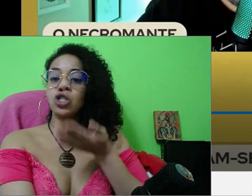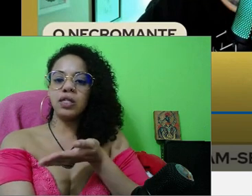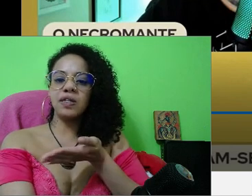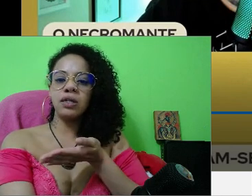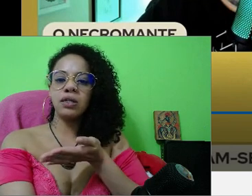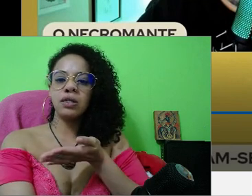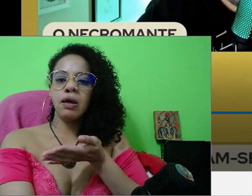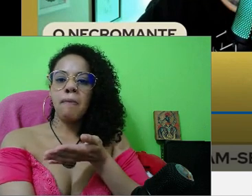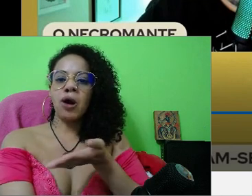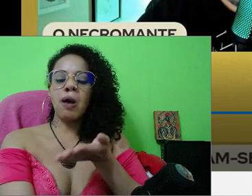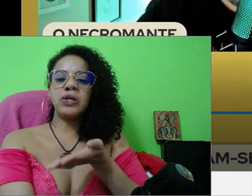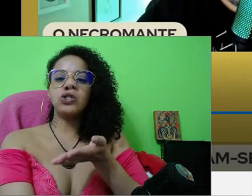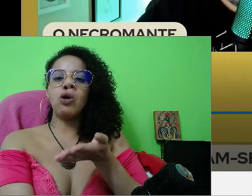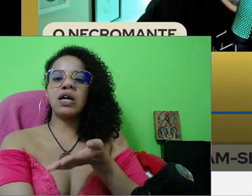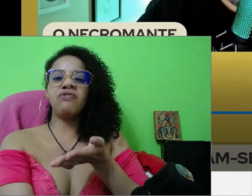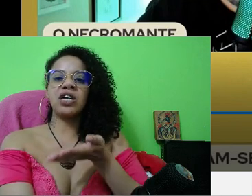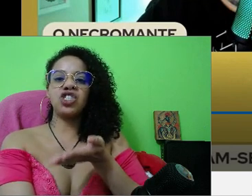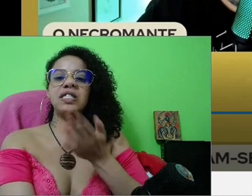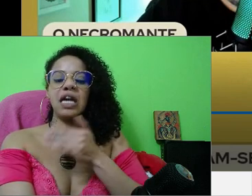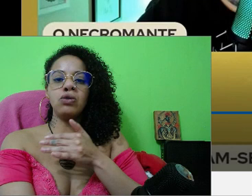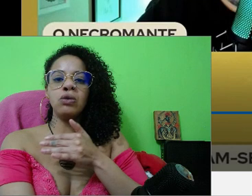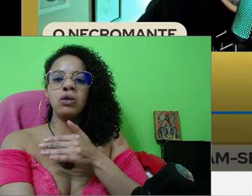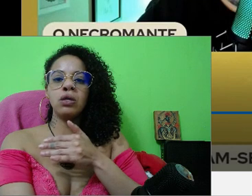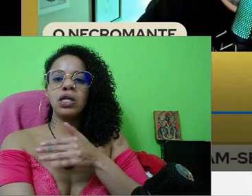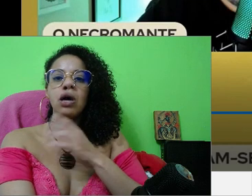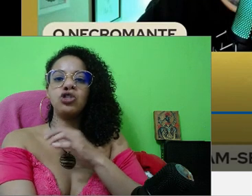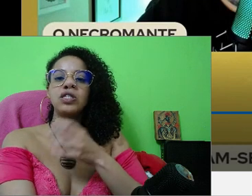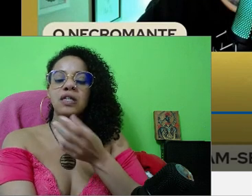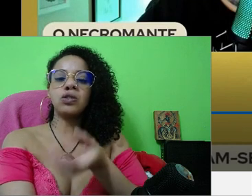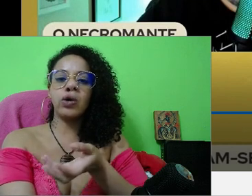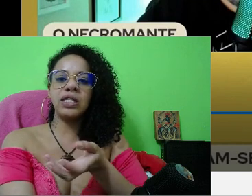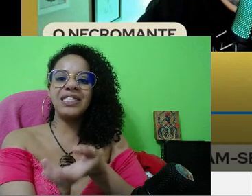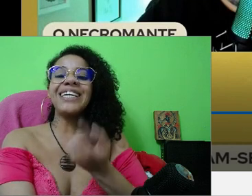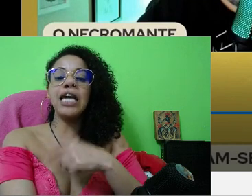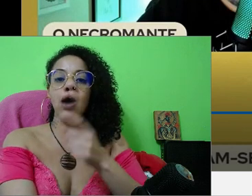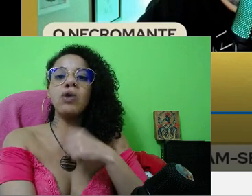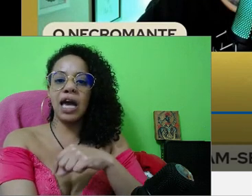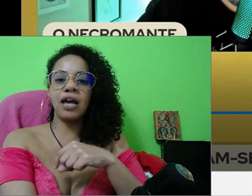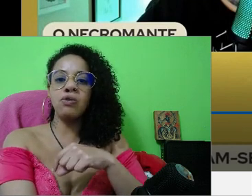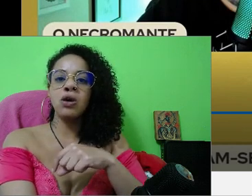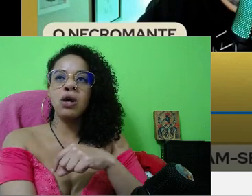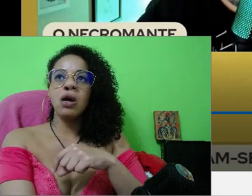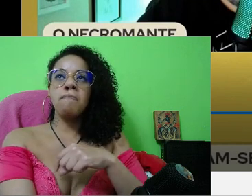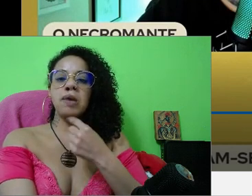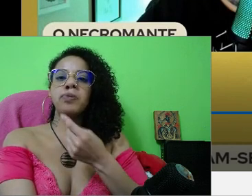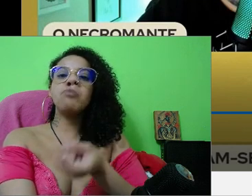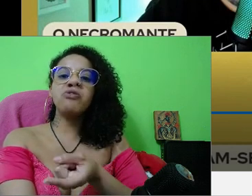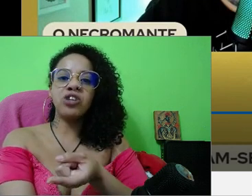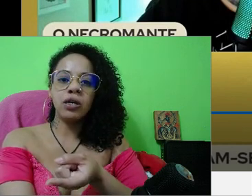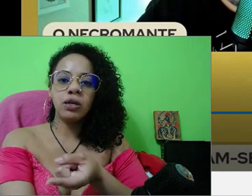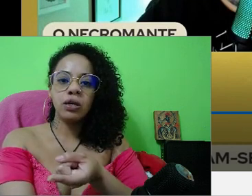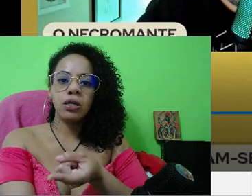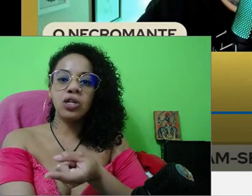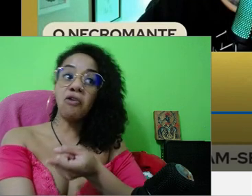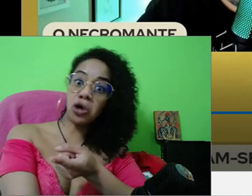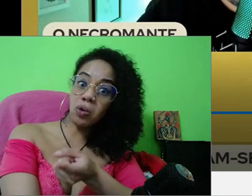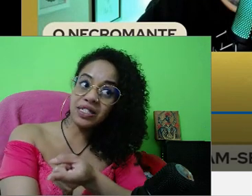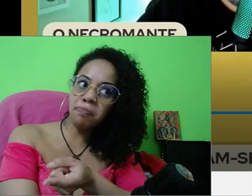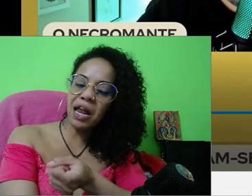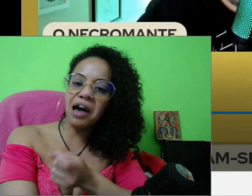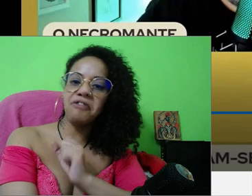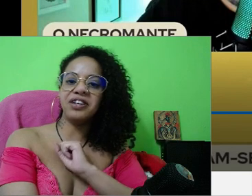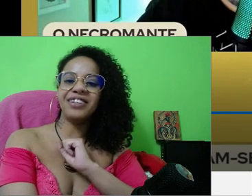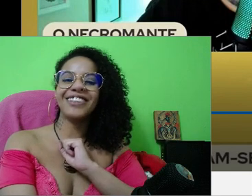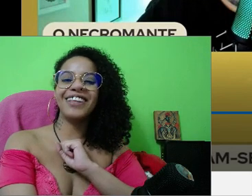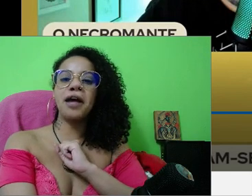coisas que eu não disse para uma pessoa que fica dizendo que eu disse as coisas e que eu quero me promover não